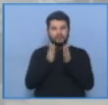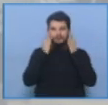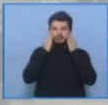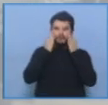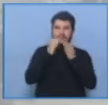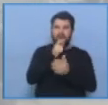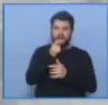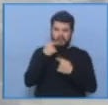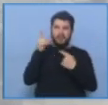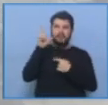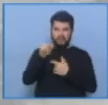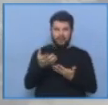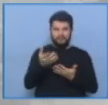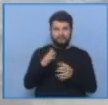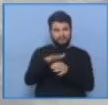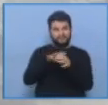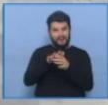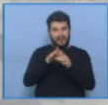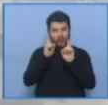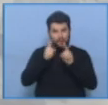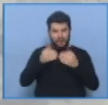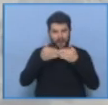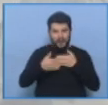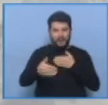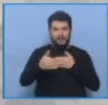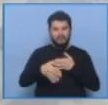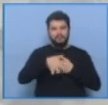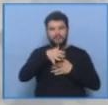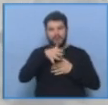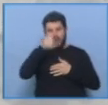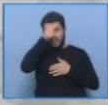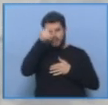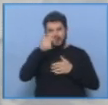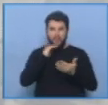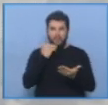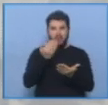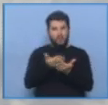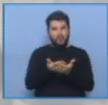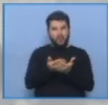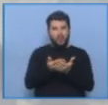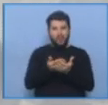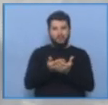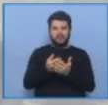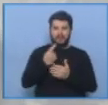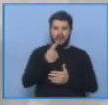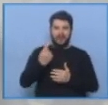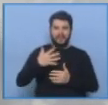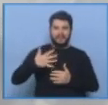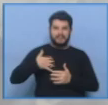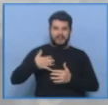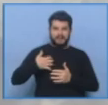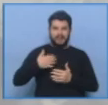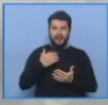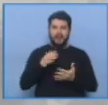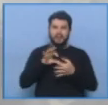também comprometer. E é esse ponto de partida para a apresentação da liturgia de domingo que propomos neste programa em cada sexta-feira, hoje contando com a